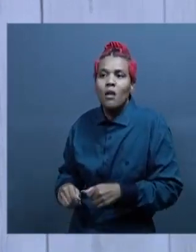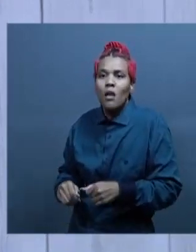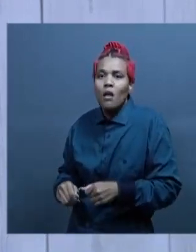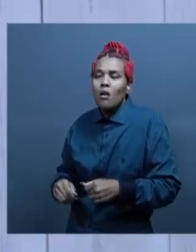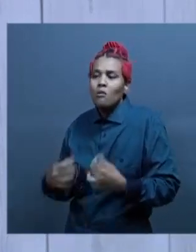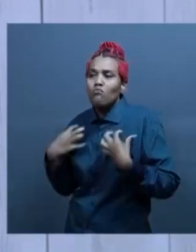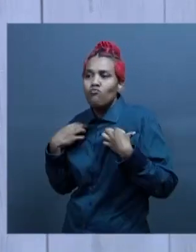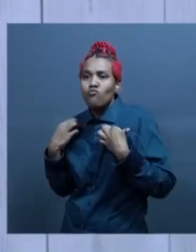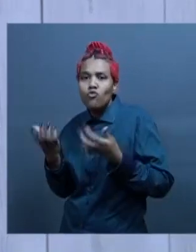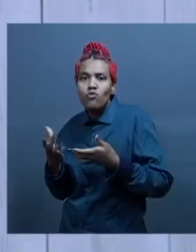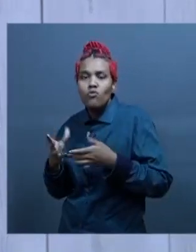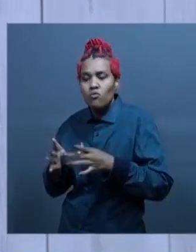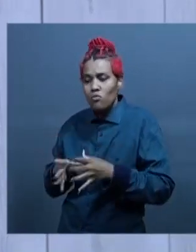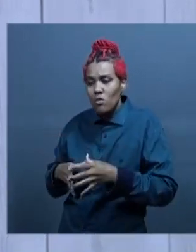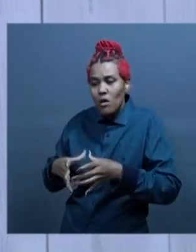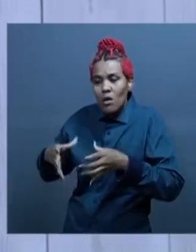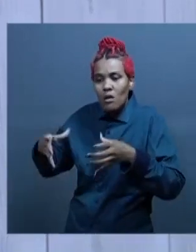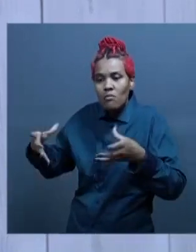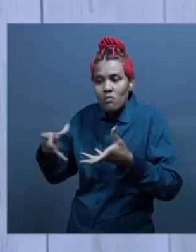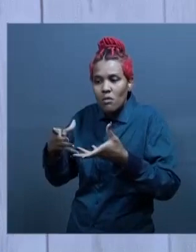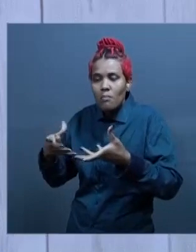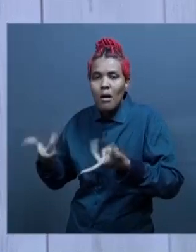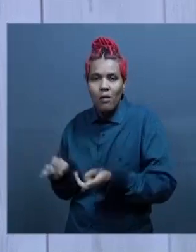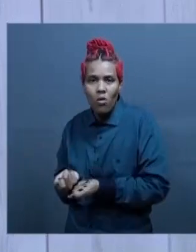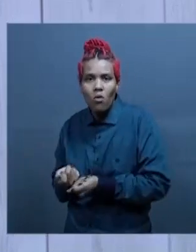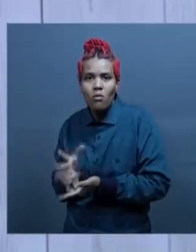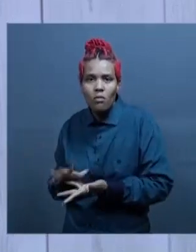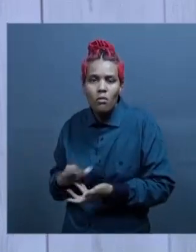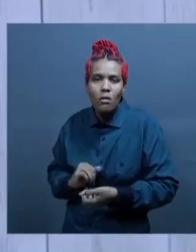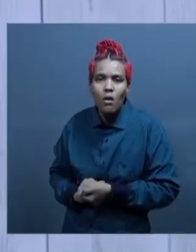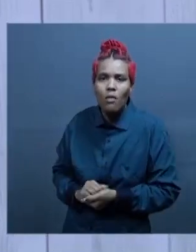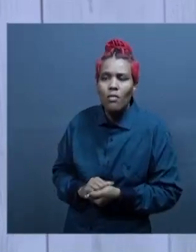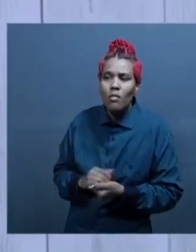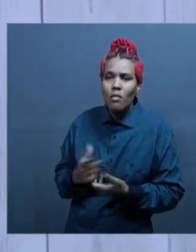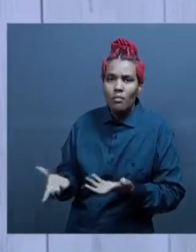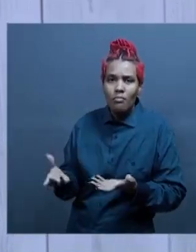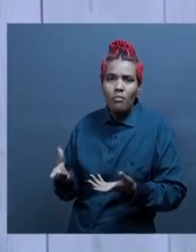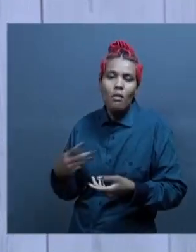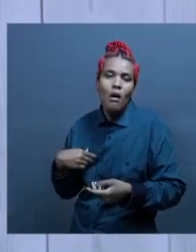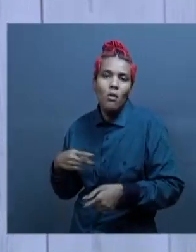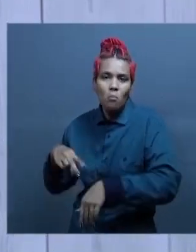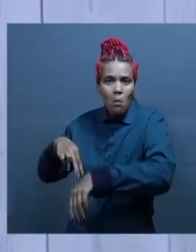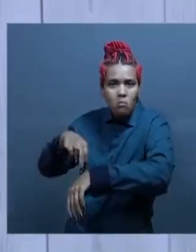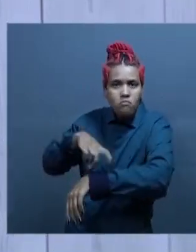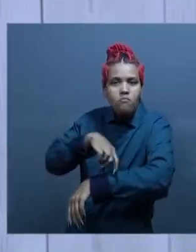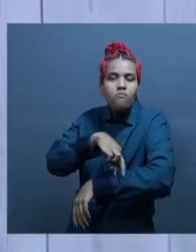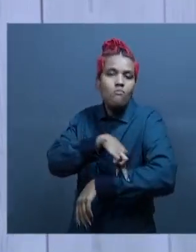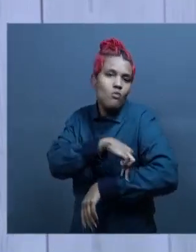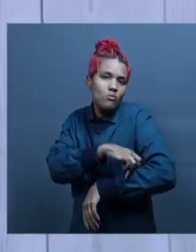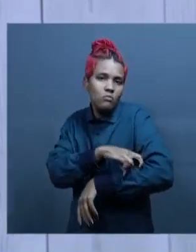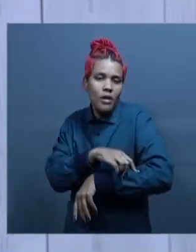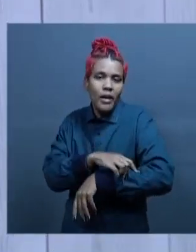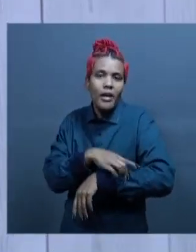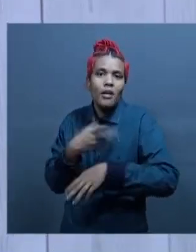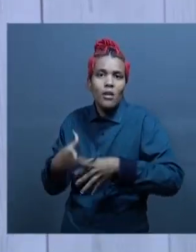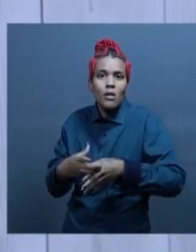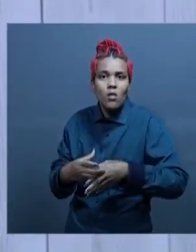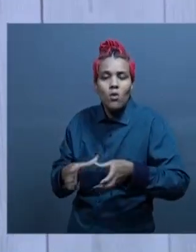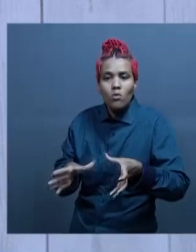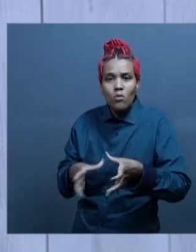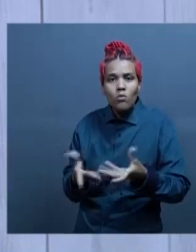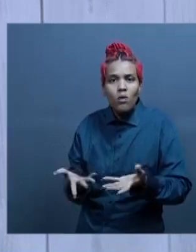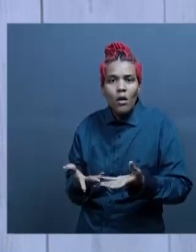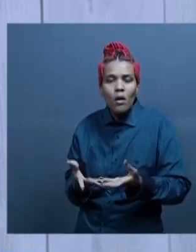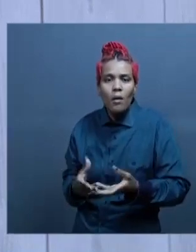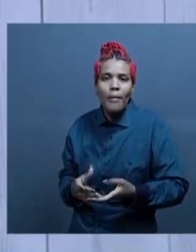tem uma modelo né que não é um modelo magérrima usando aquele aquela lingerie de tamanho grande para